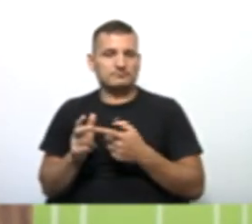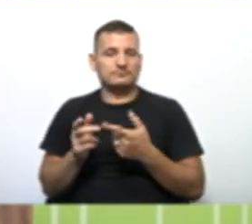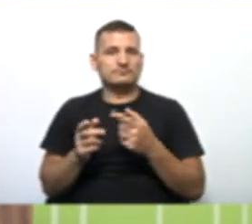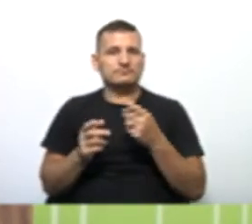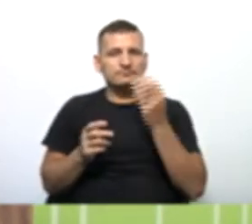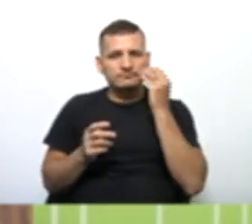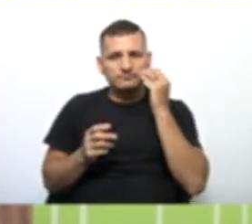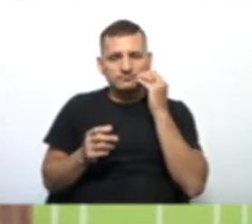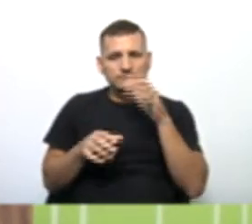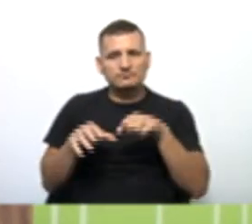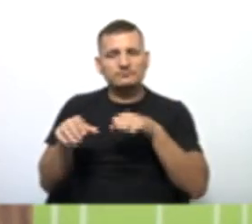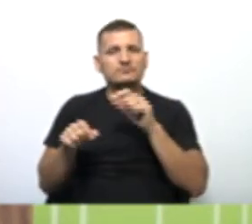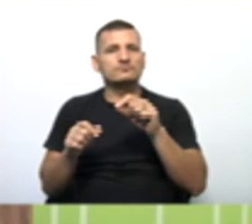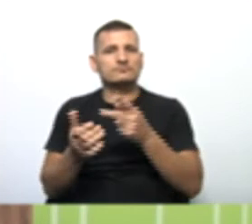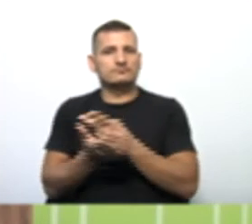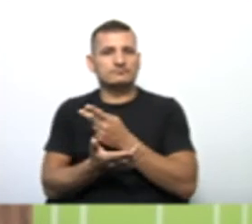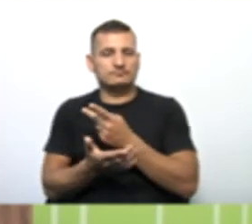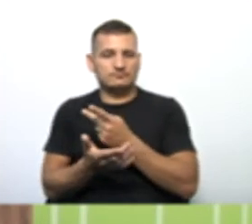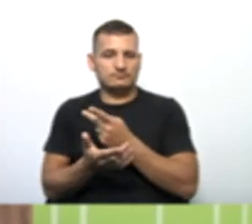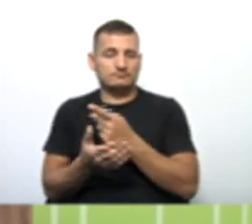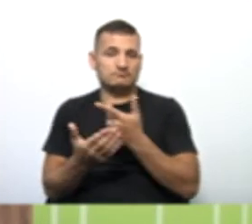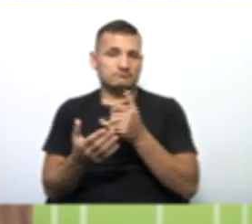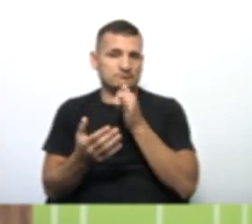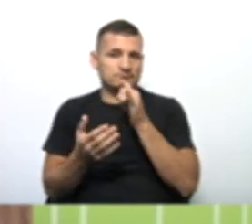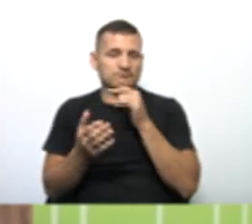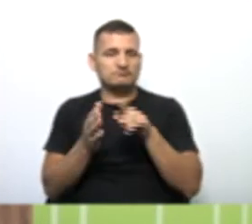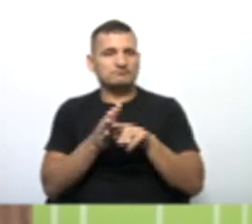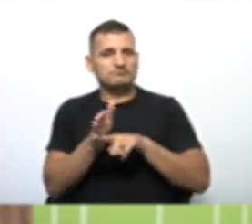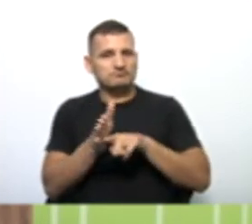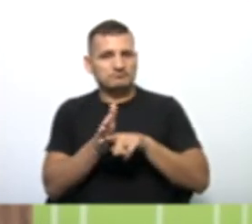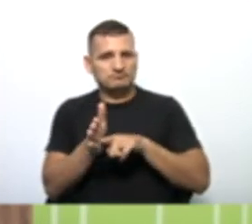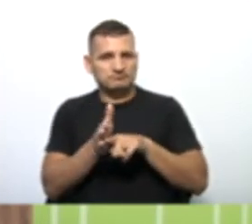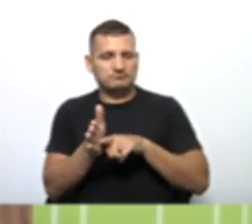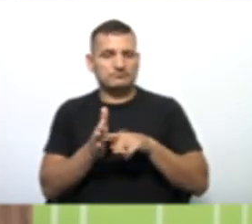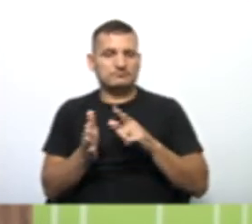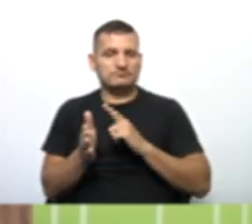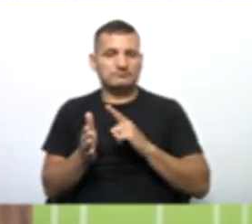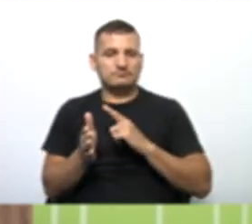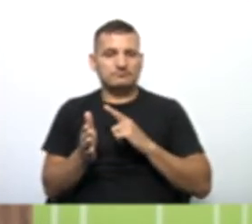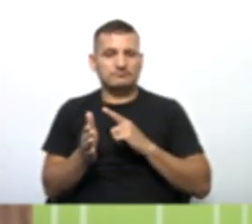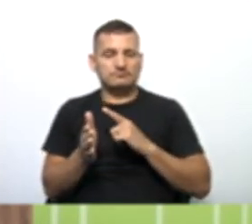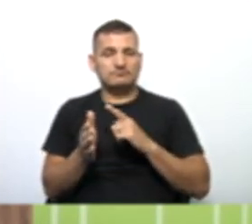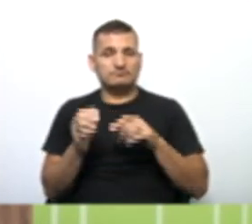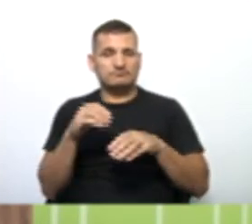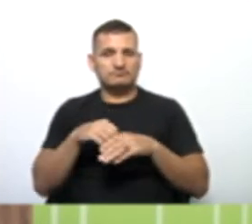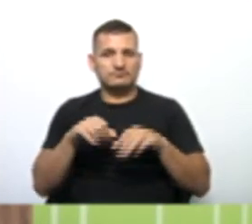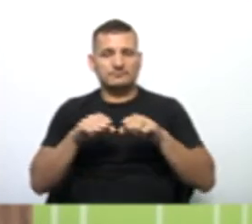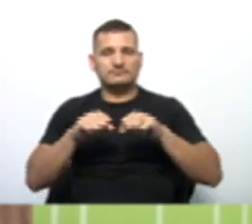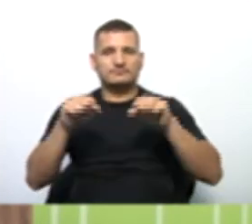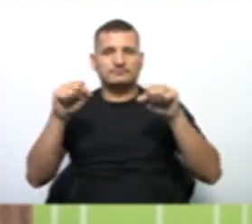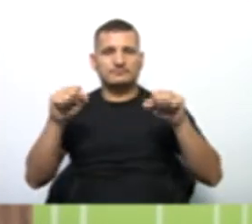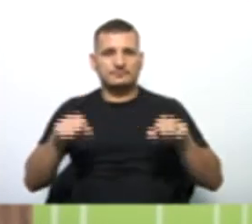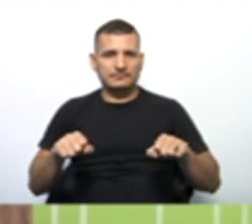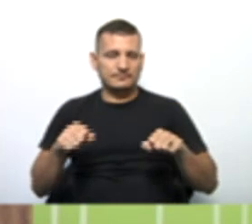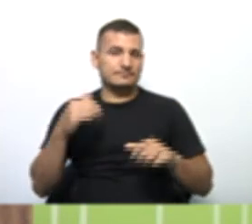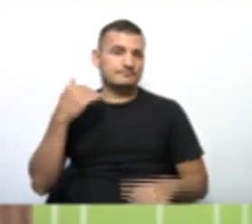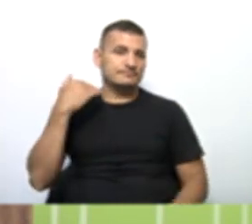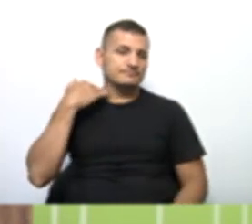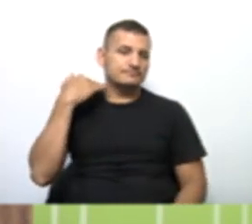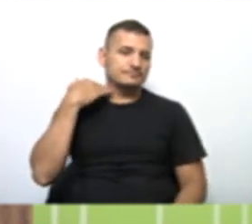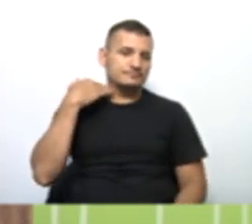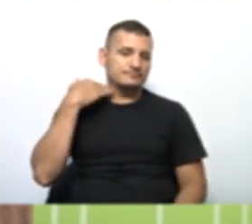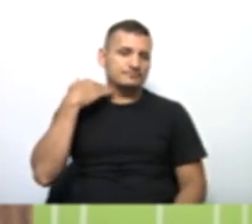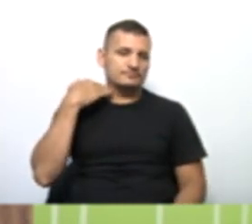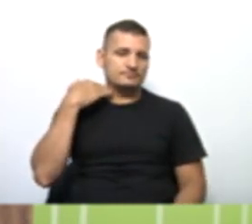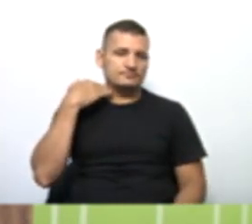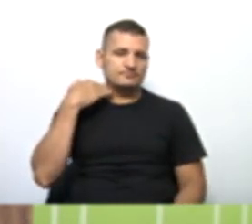as evidências que aconteceu. Então, isso, por exemplo, é uma auditoria que é feita em um sistema bancário, né?